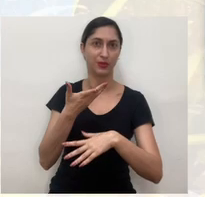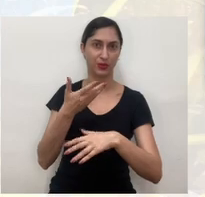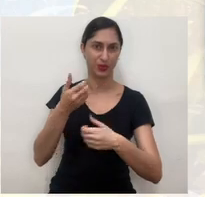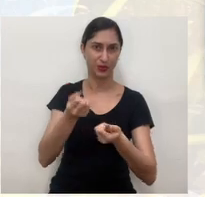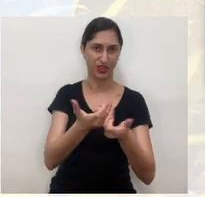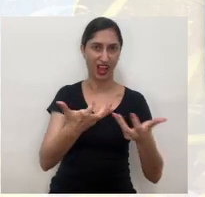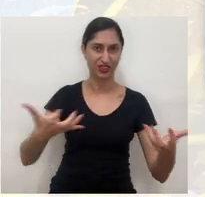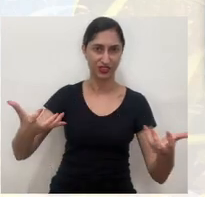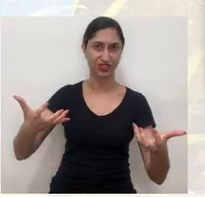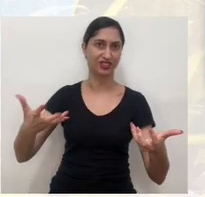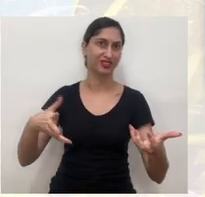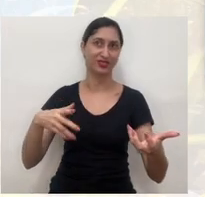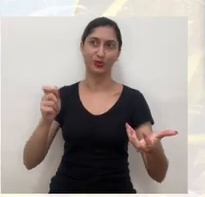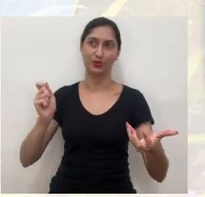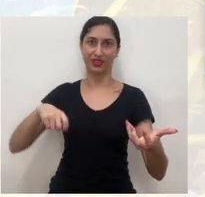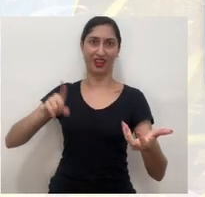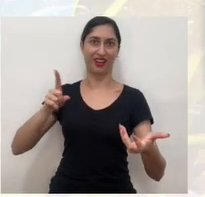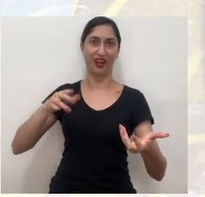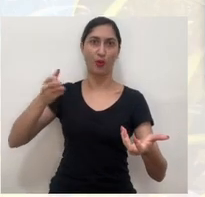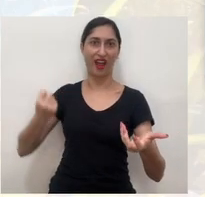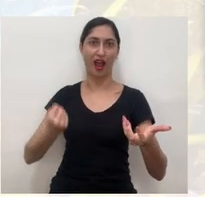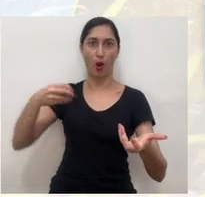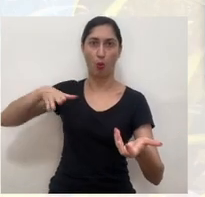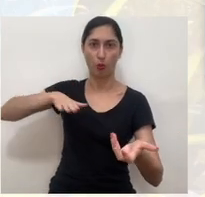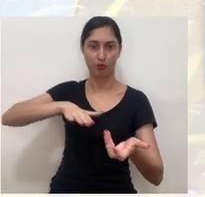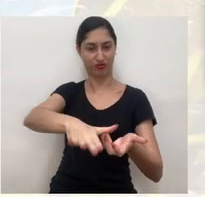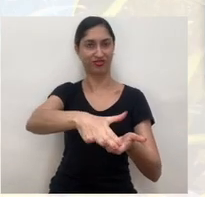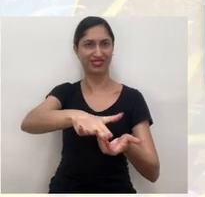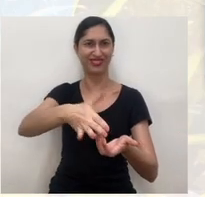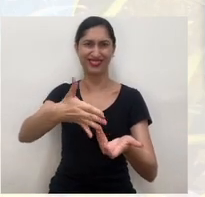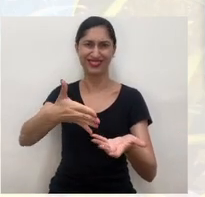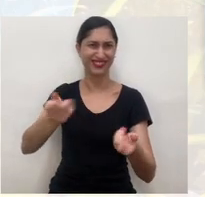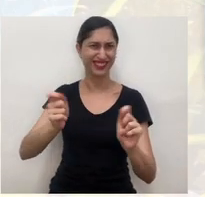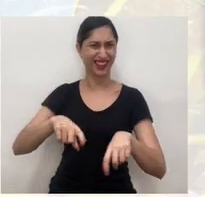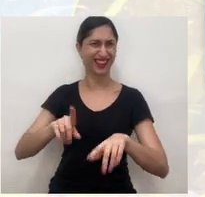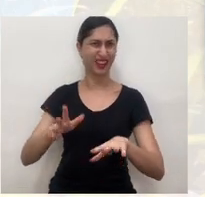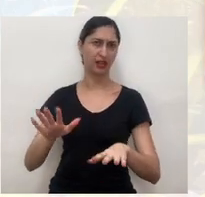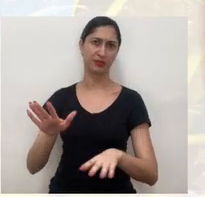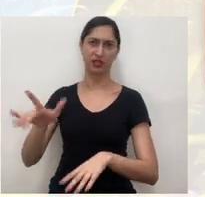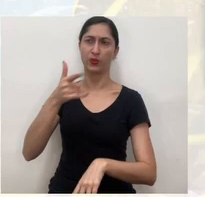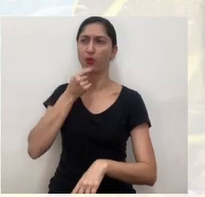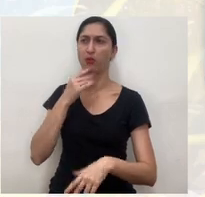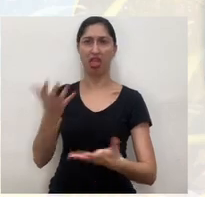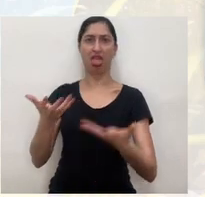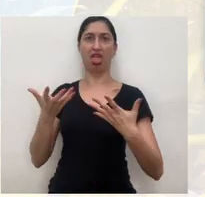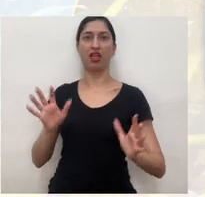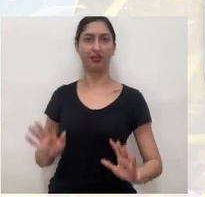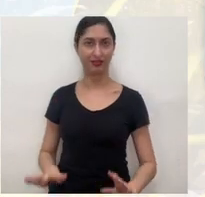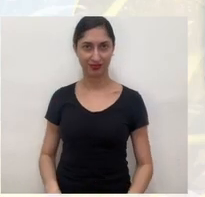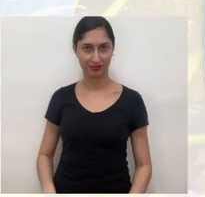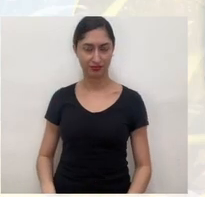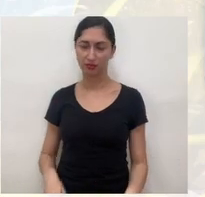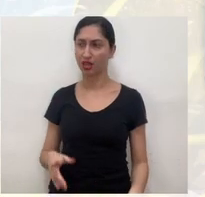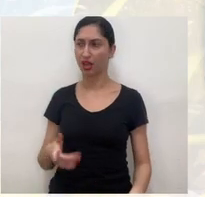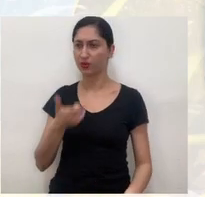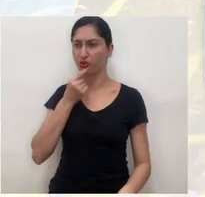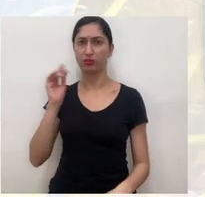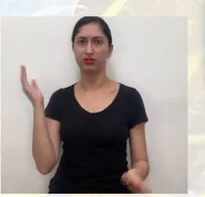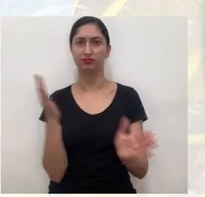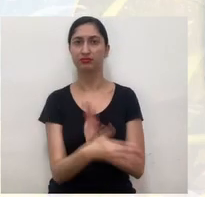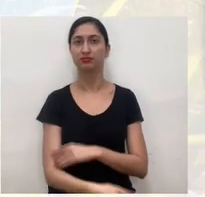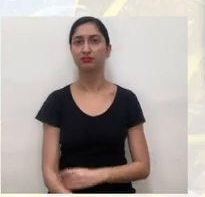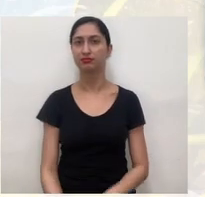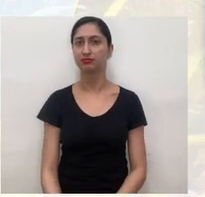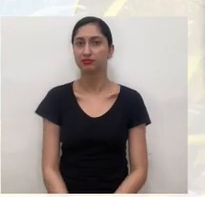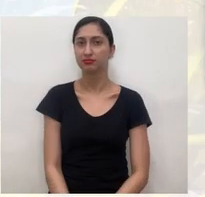automóvel, né? Aí o cara falou, não, mas eu quero assim mesmo. Então, também a gente viu um que